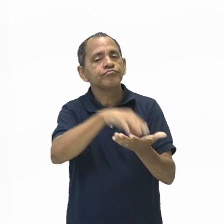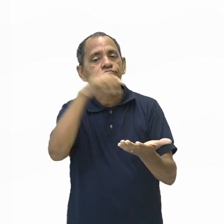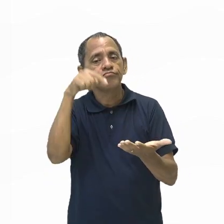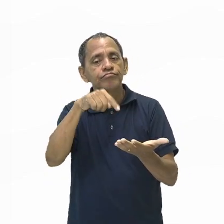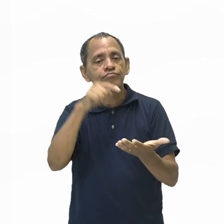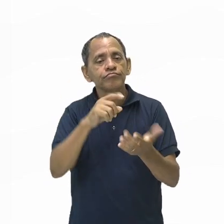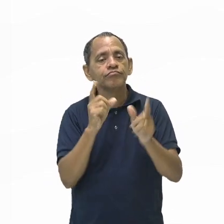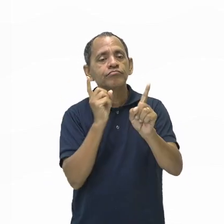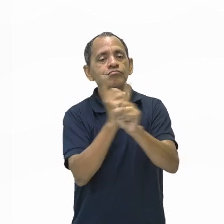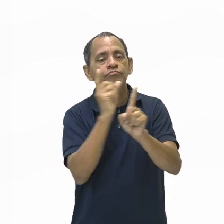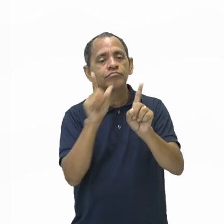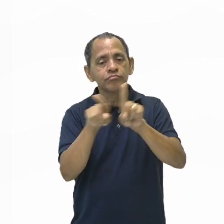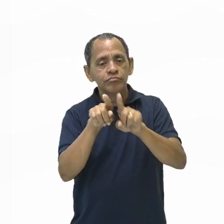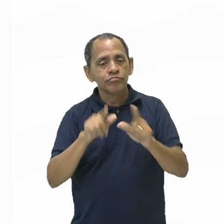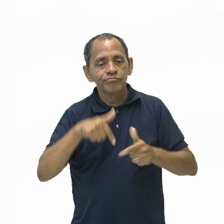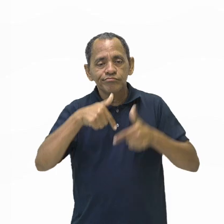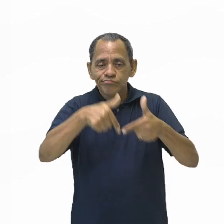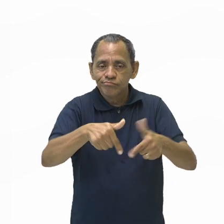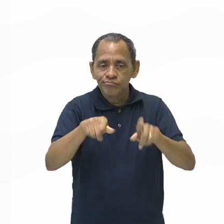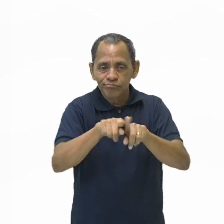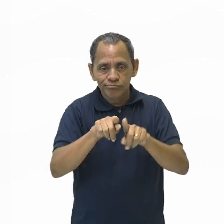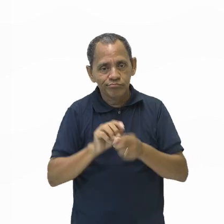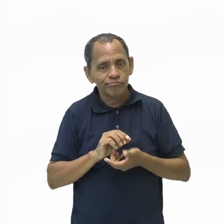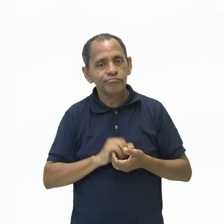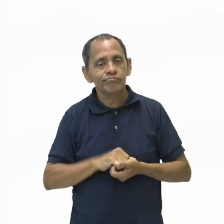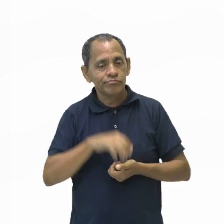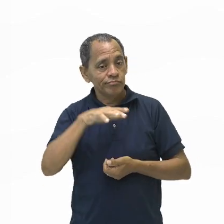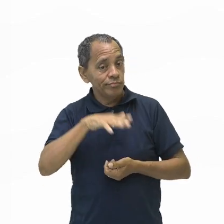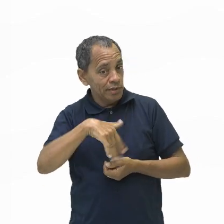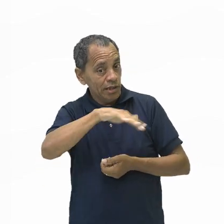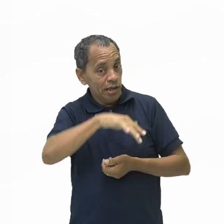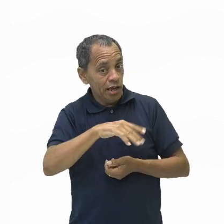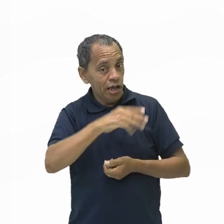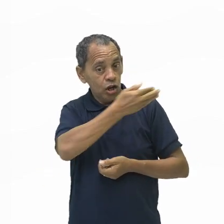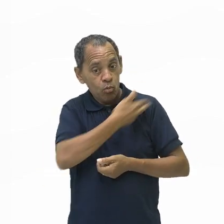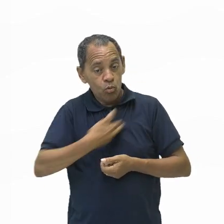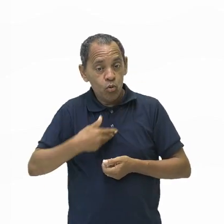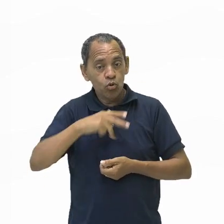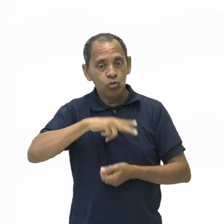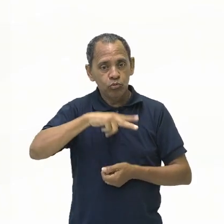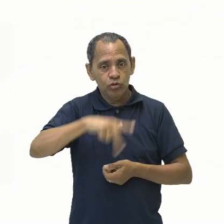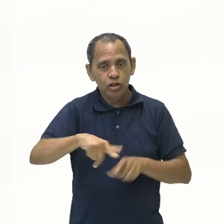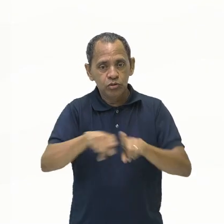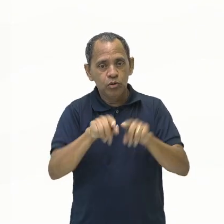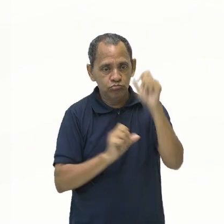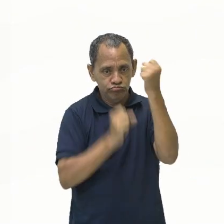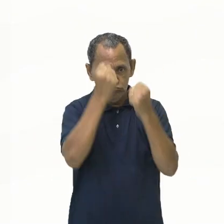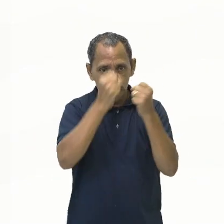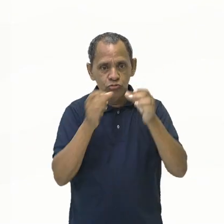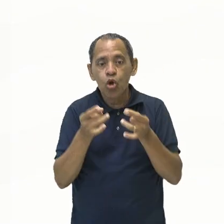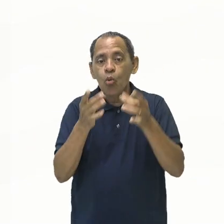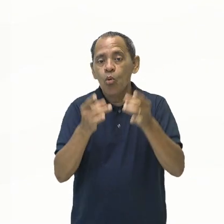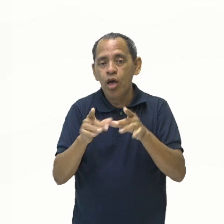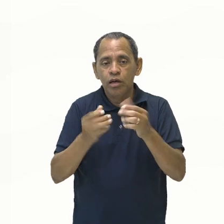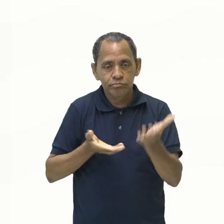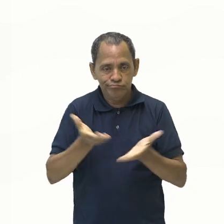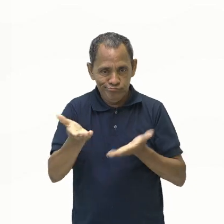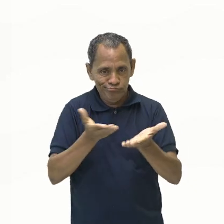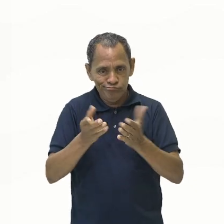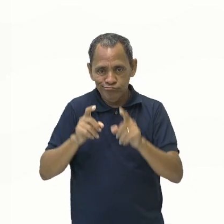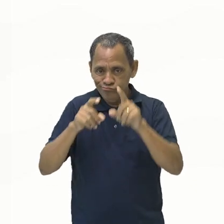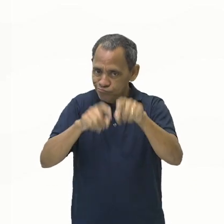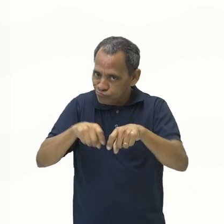encontramos atividades nos setores público e privado, como a indústria e o comércio, os serviços e a agricultura.